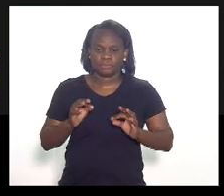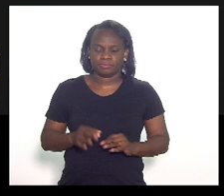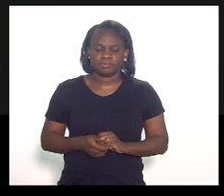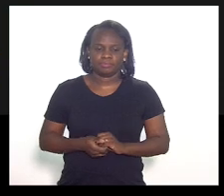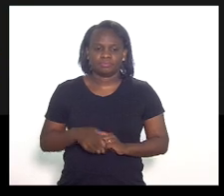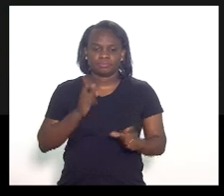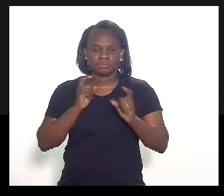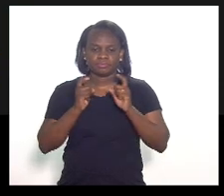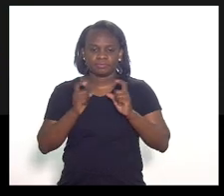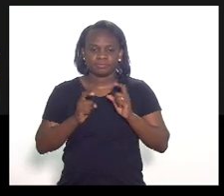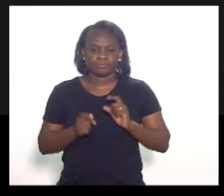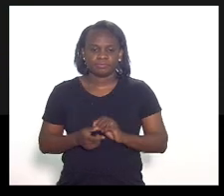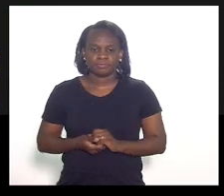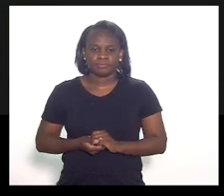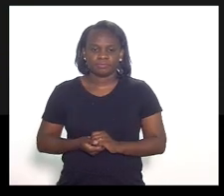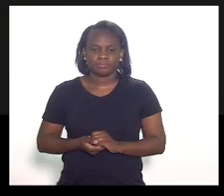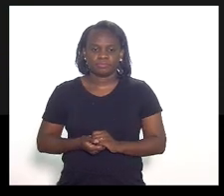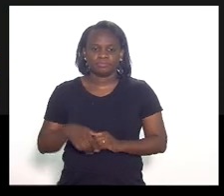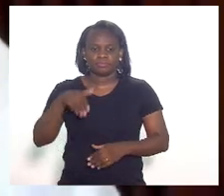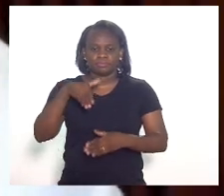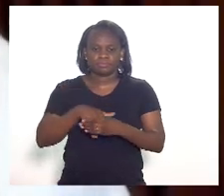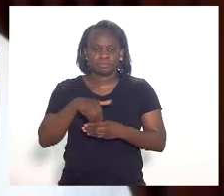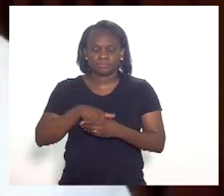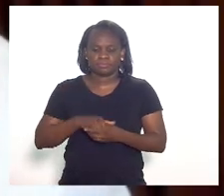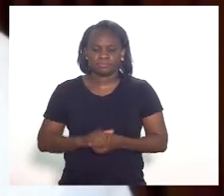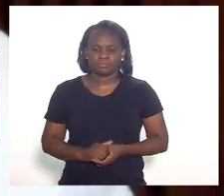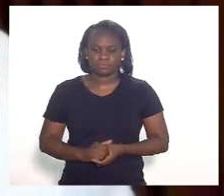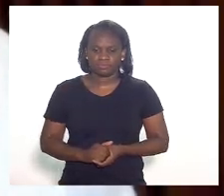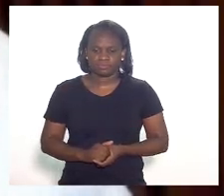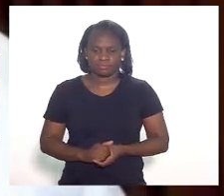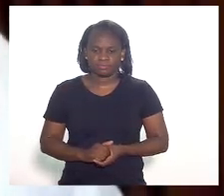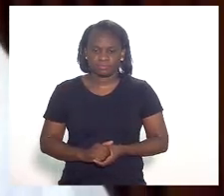Em discussão, em votação,